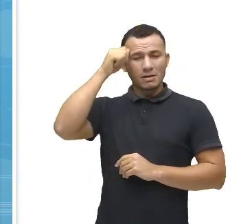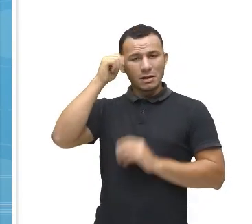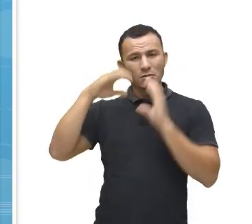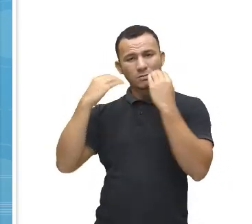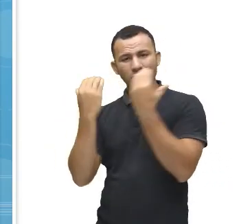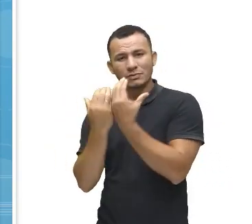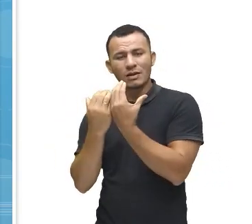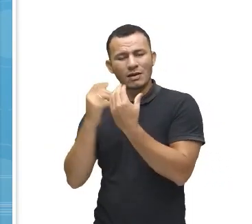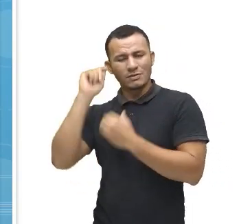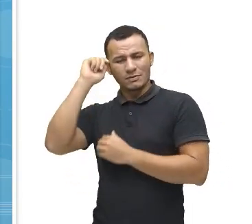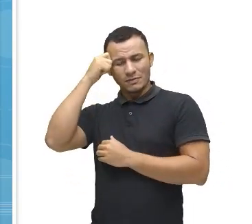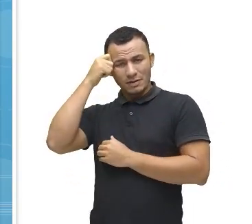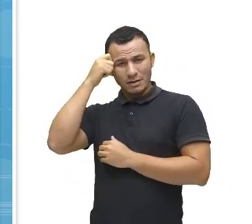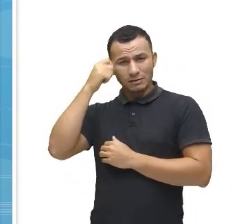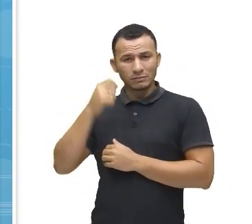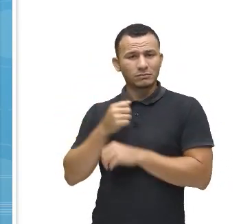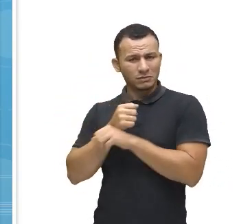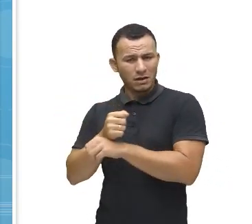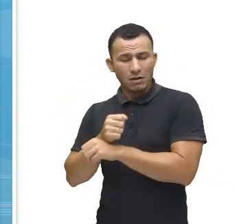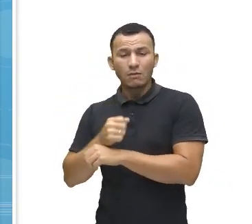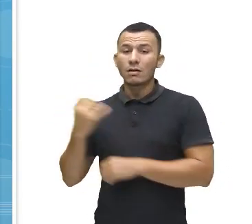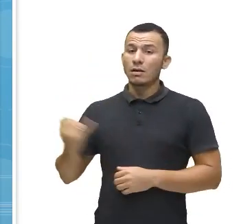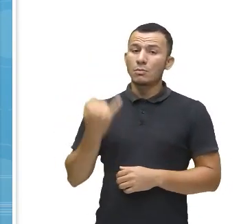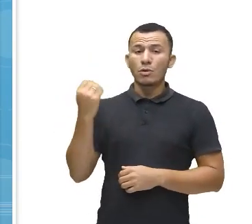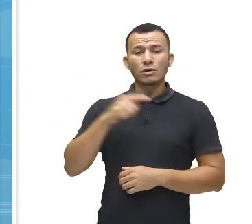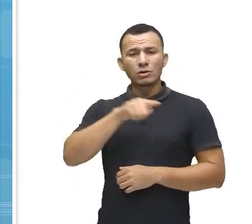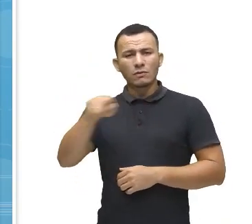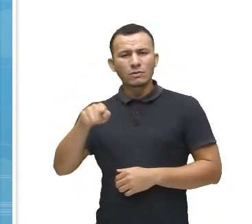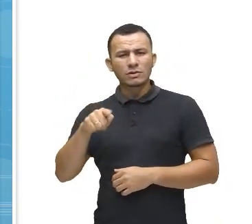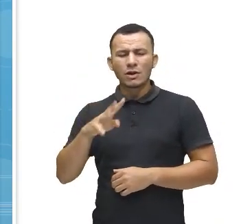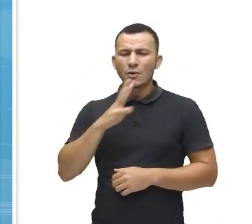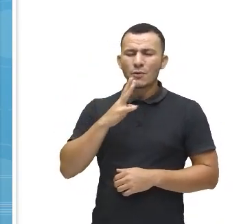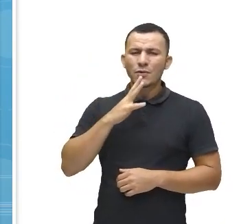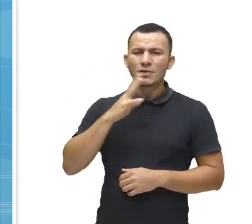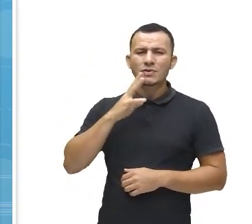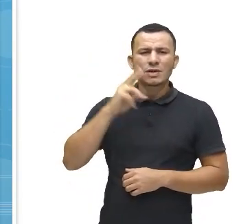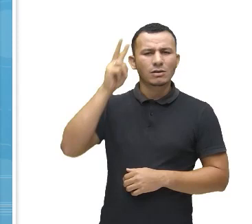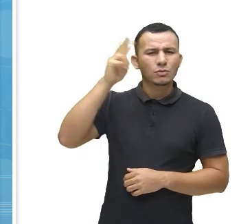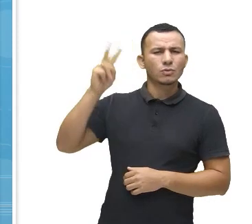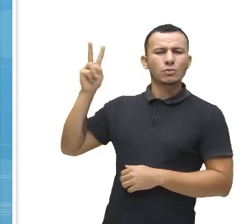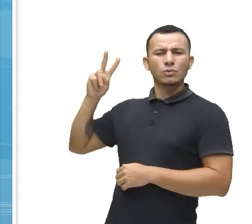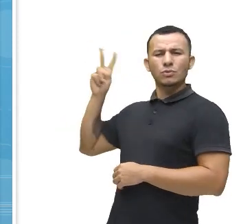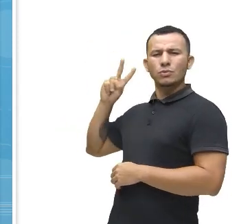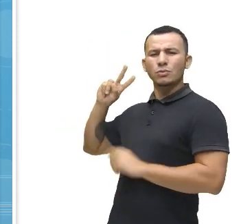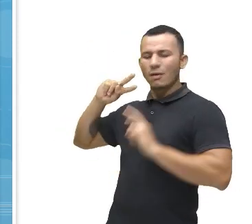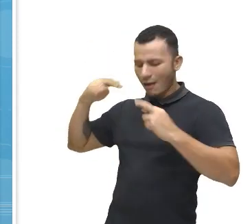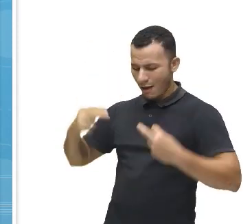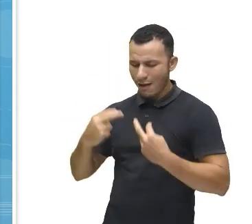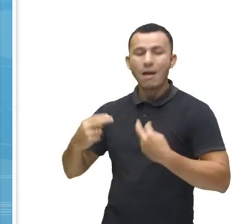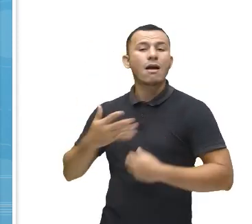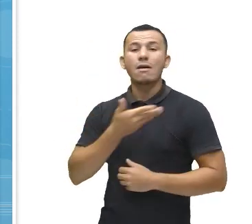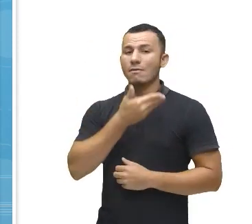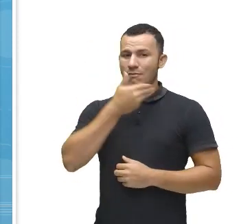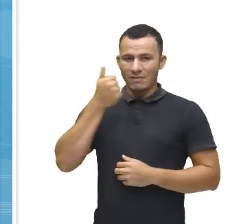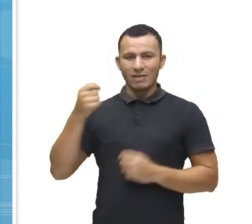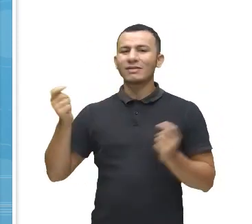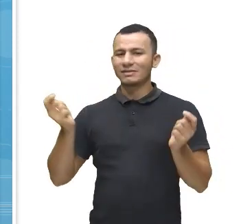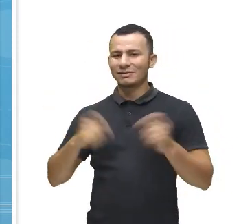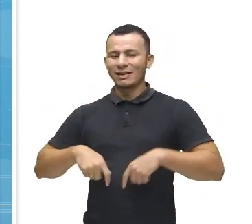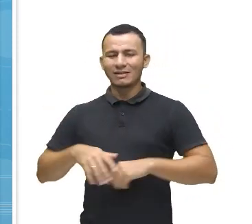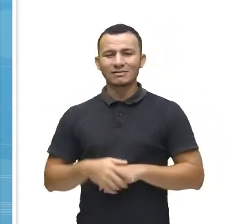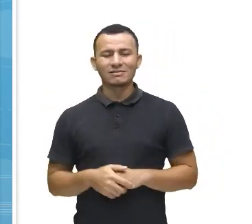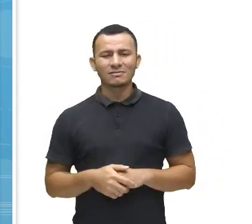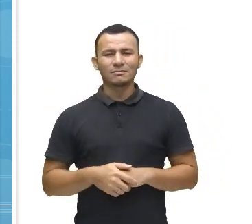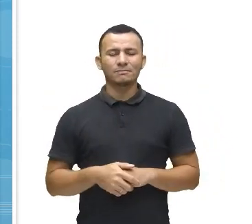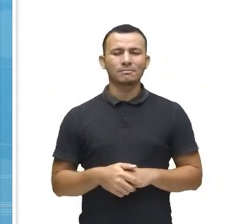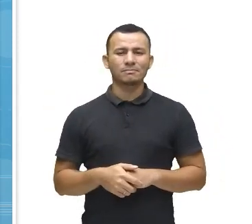você conhecer isso, porque quando você conhece a sua história, você passa a se conhecer um pouco melhor. E como